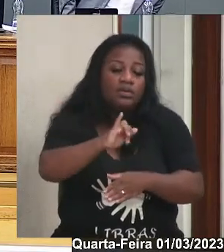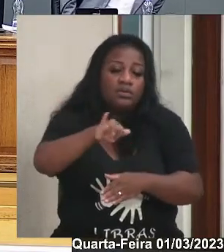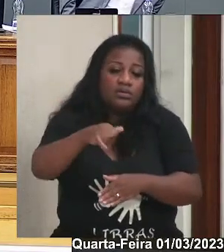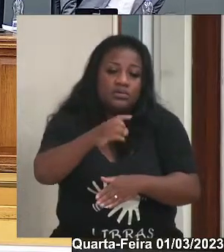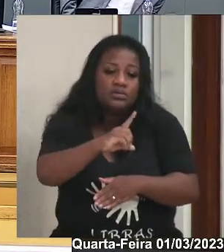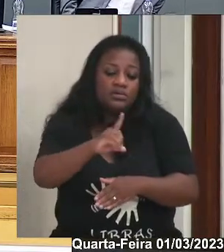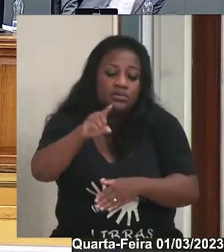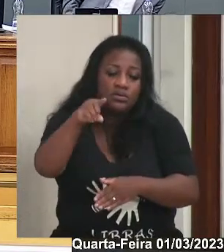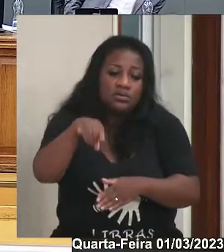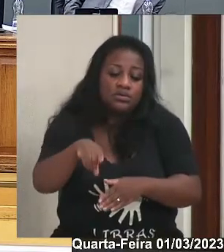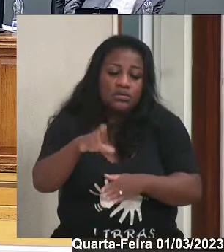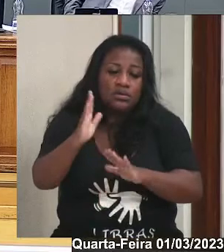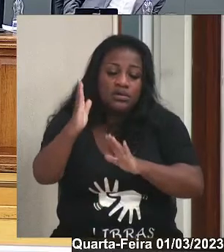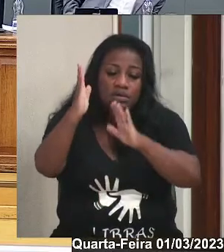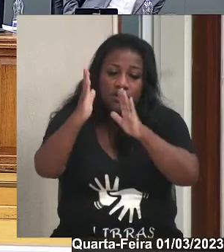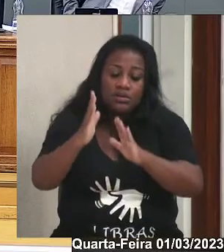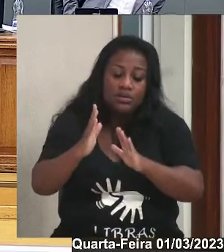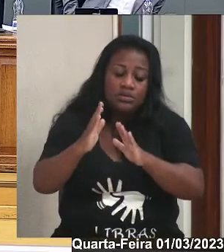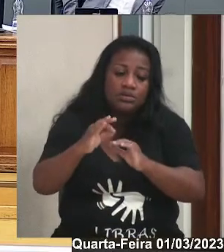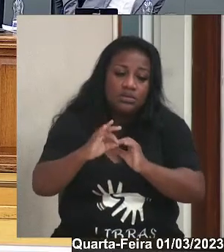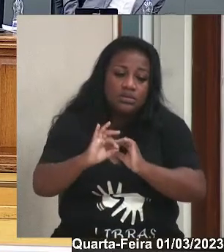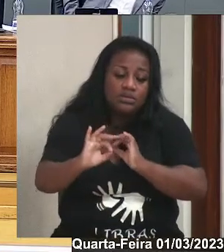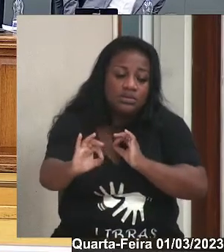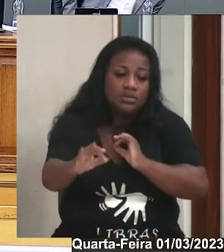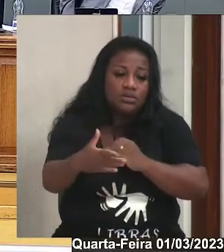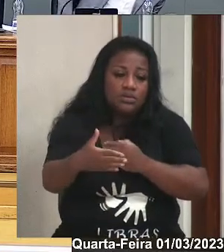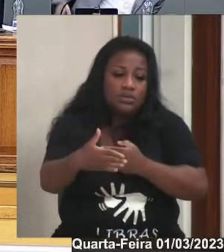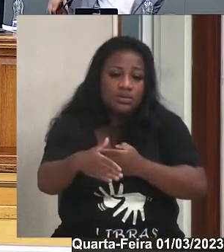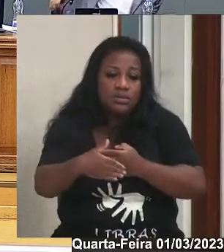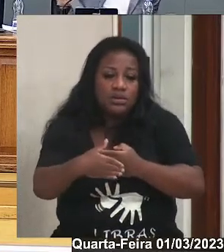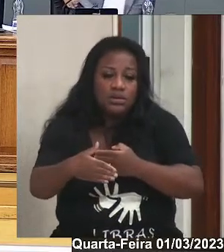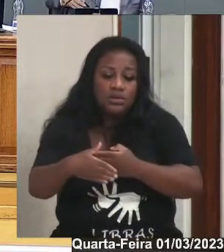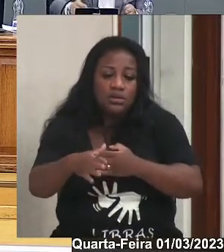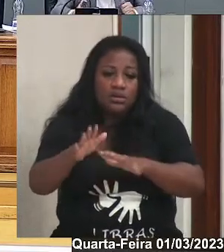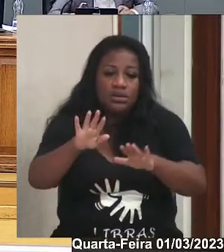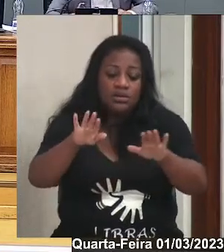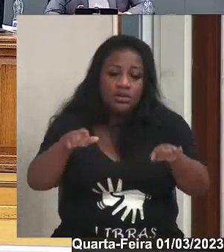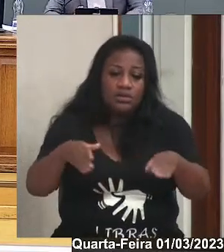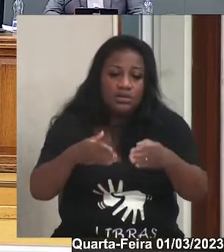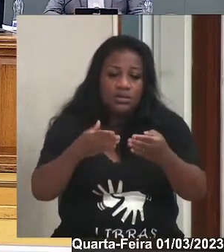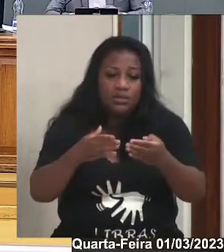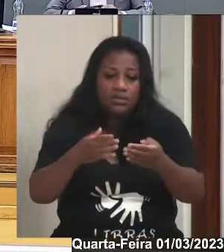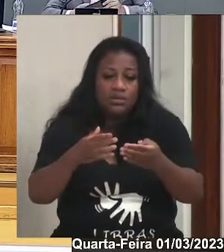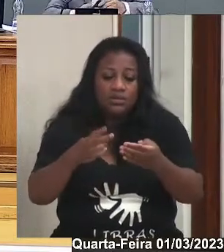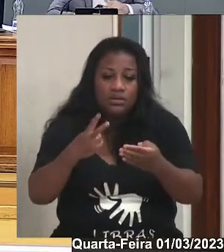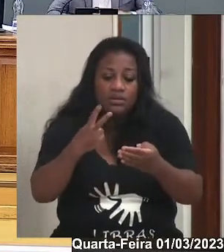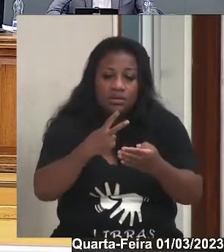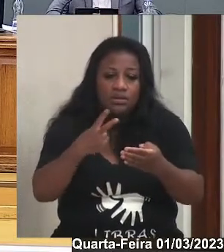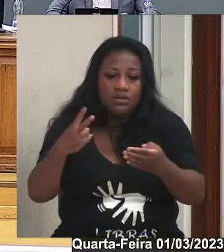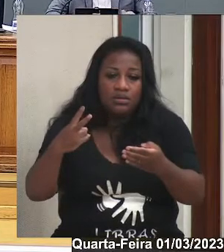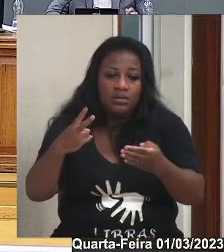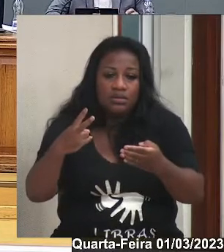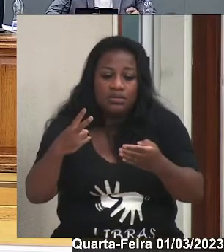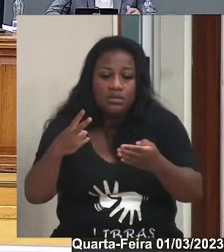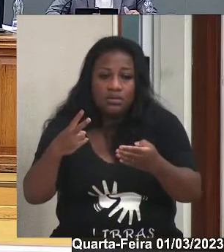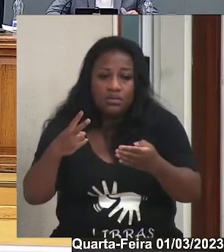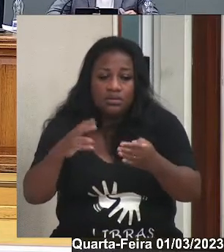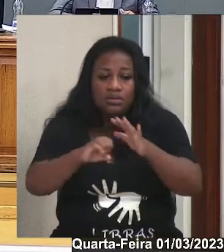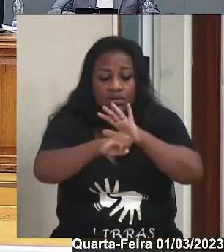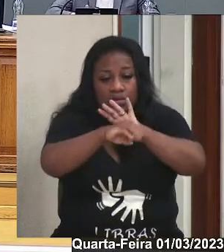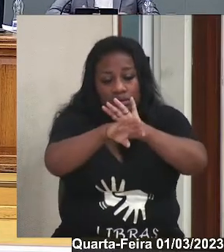em Embu das Artes. Frentes recorrentes, inundações, principalmente na Rua Madeira, 297, Jardim Campo